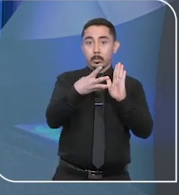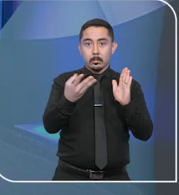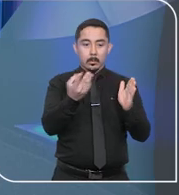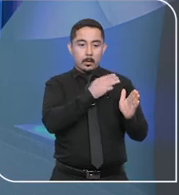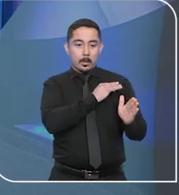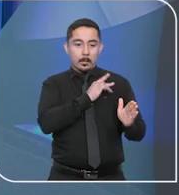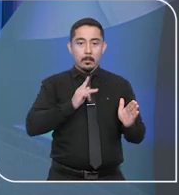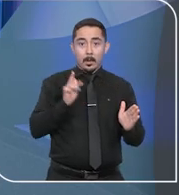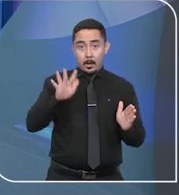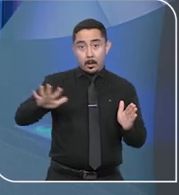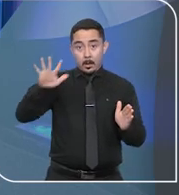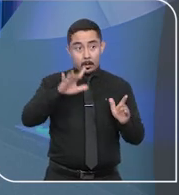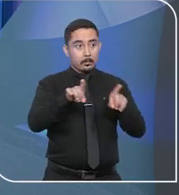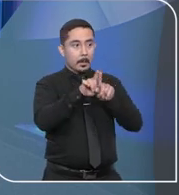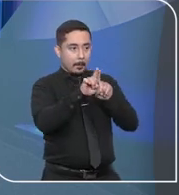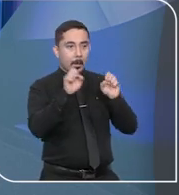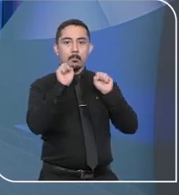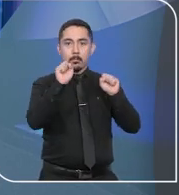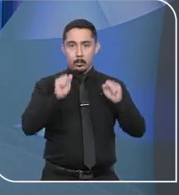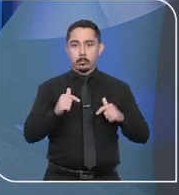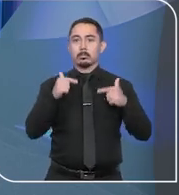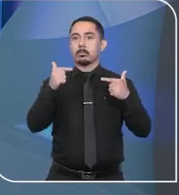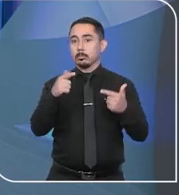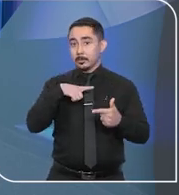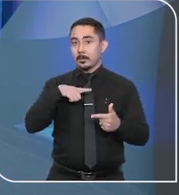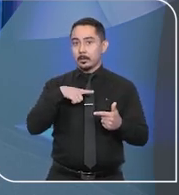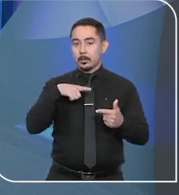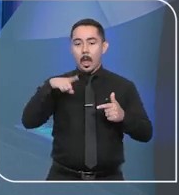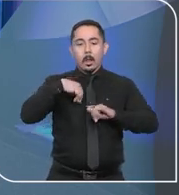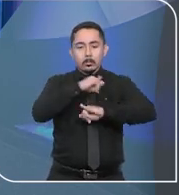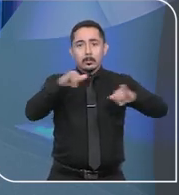MPF e apresentem defesa. Você confere